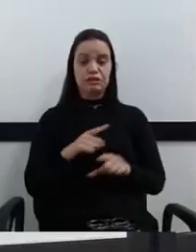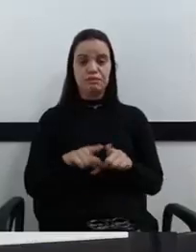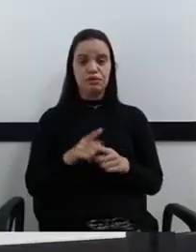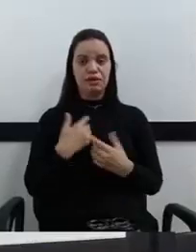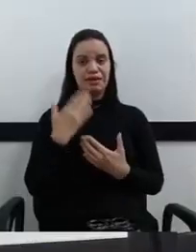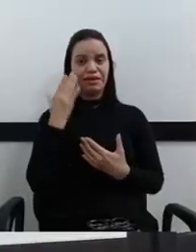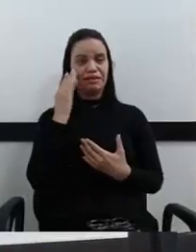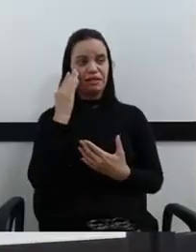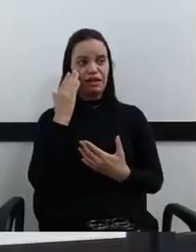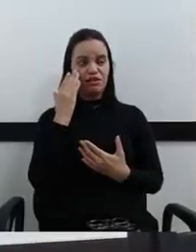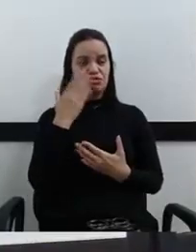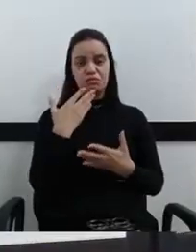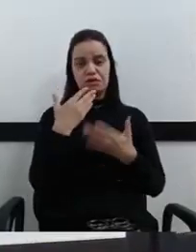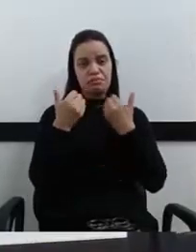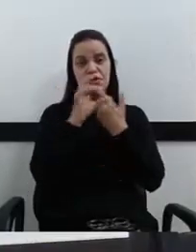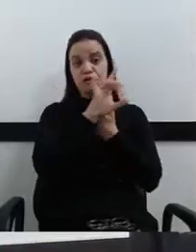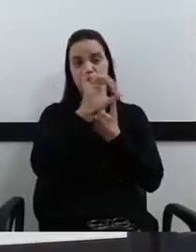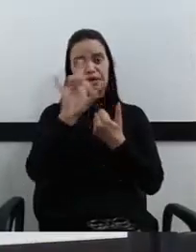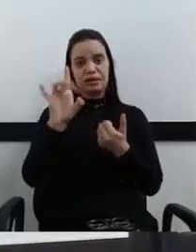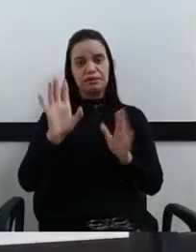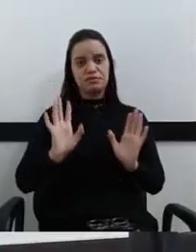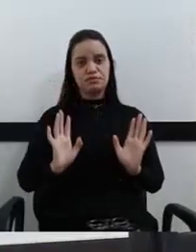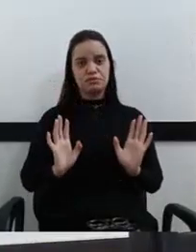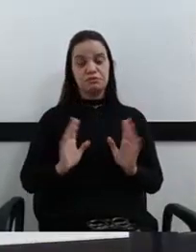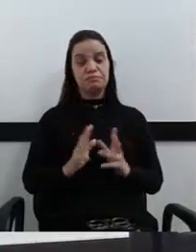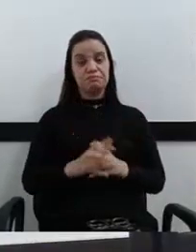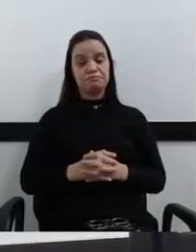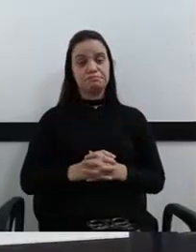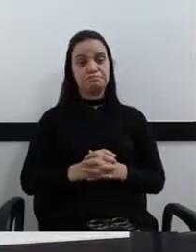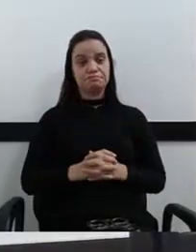entende ser melhor para cada um. É isso.